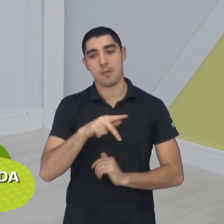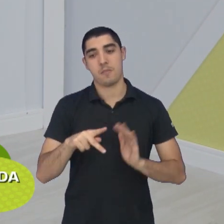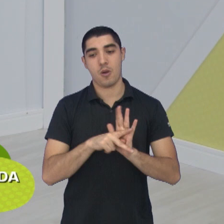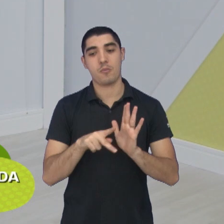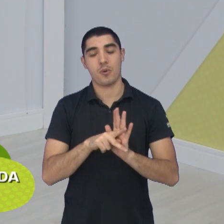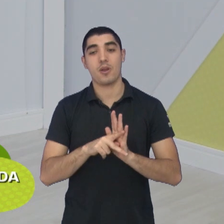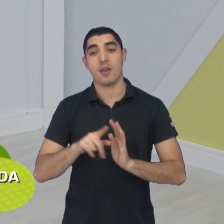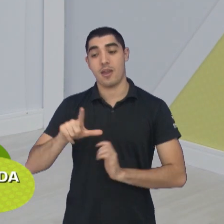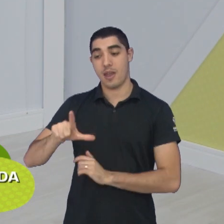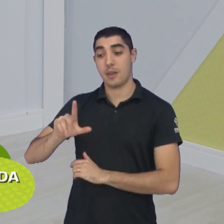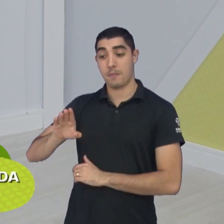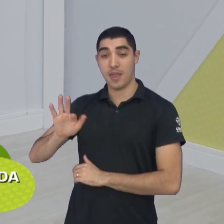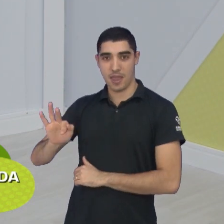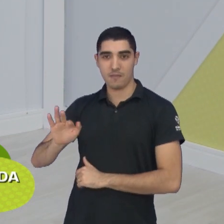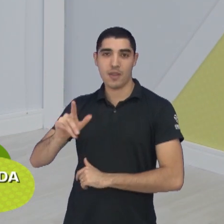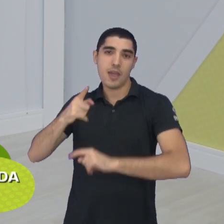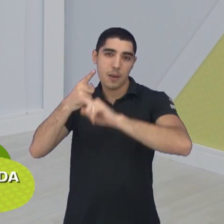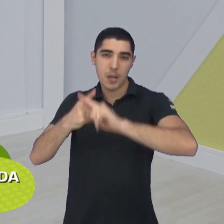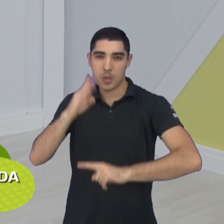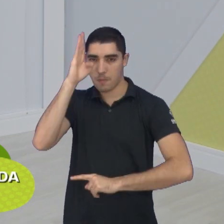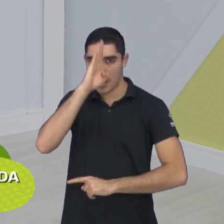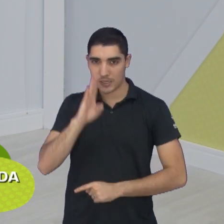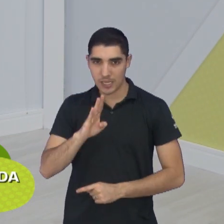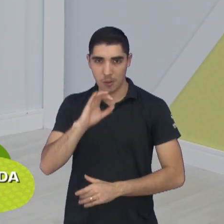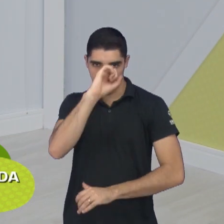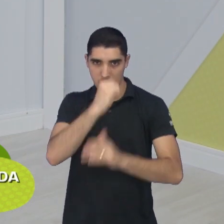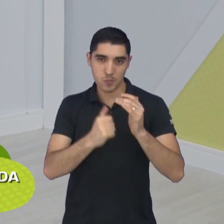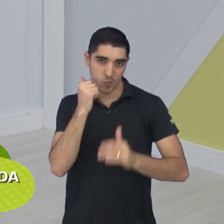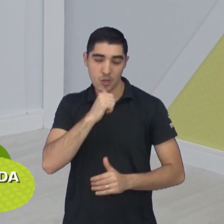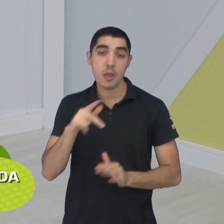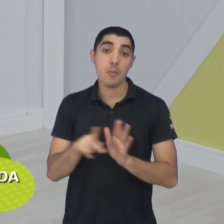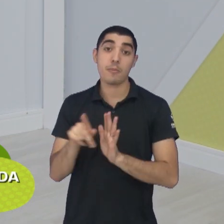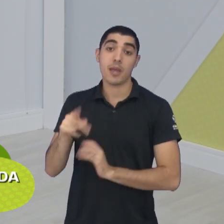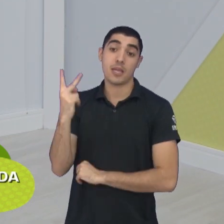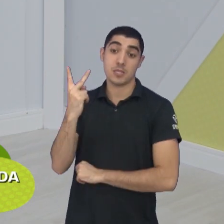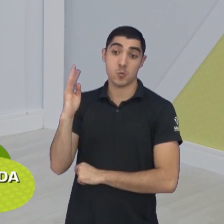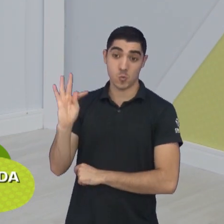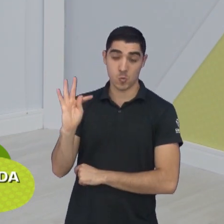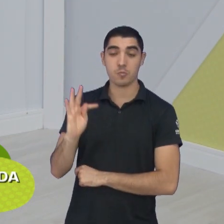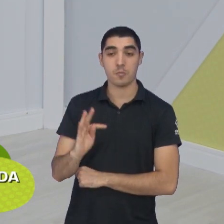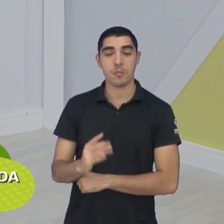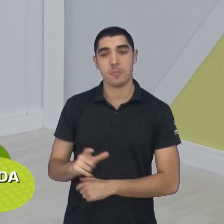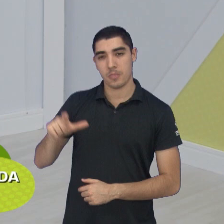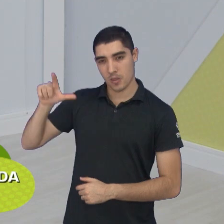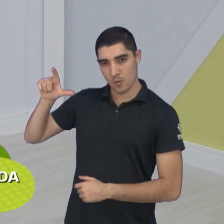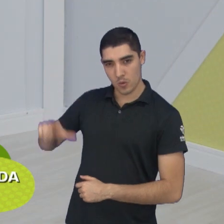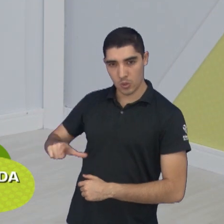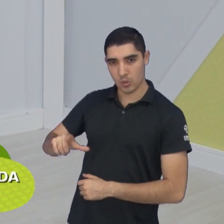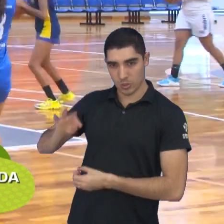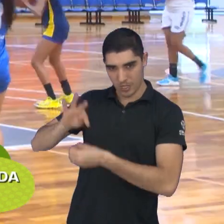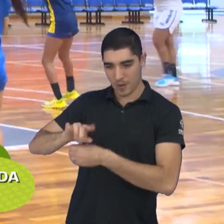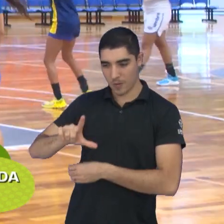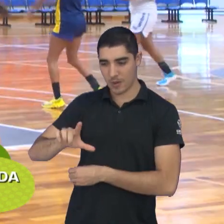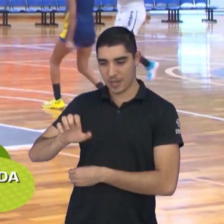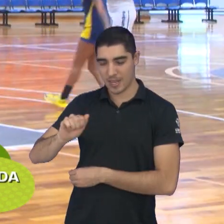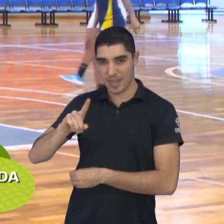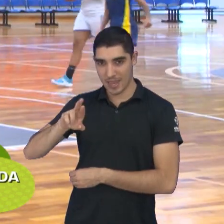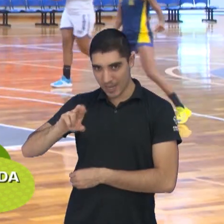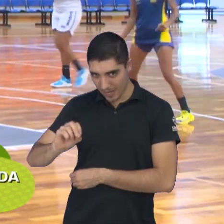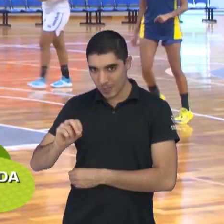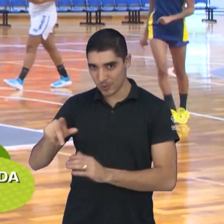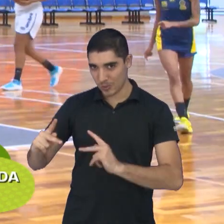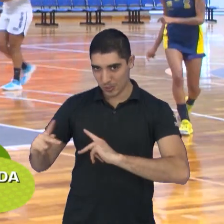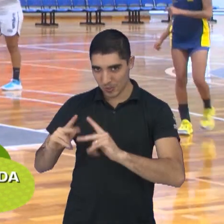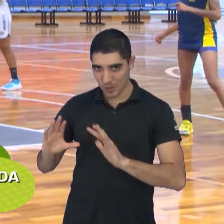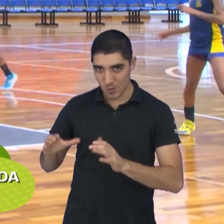LBF, recebendo o Corinthians, né, o retorno da competição. O time do técnico Leandro Leal precisa da vitória para ainda sonhar com a fase